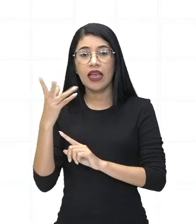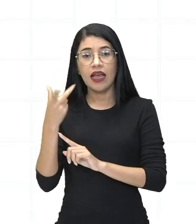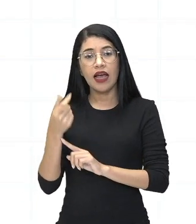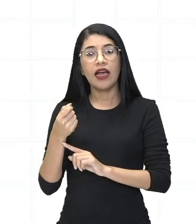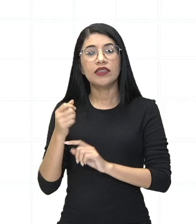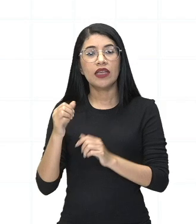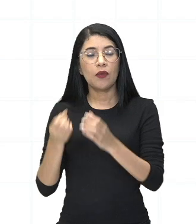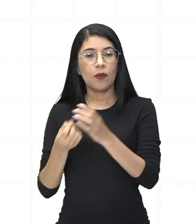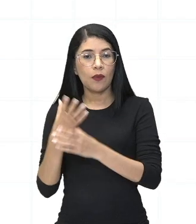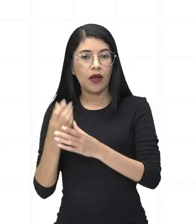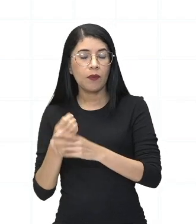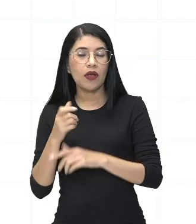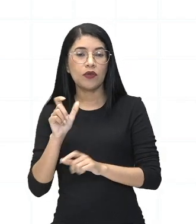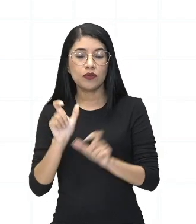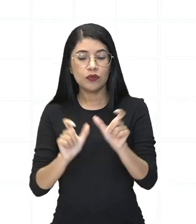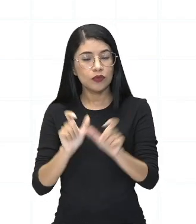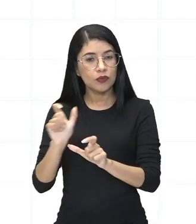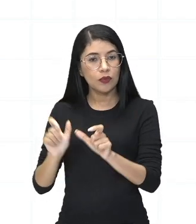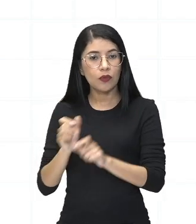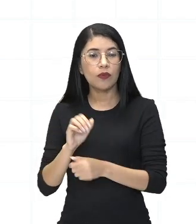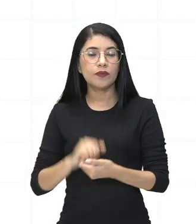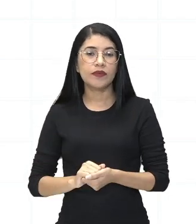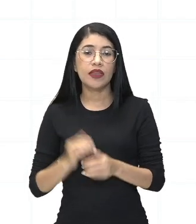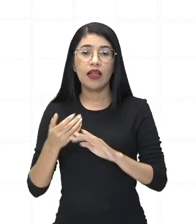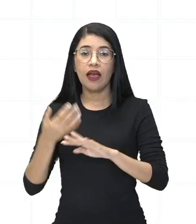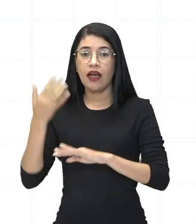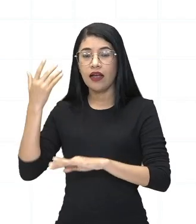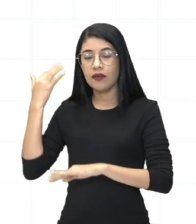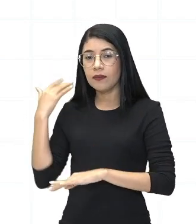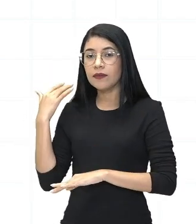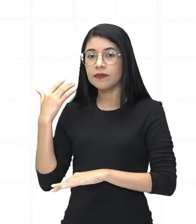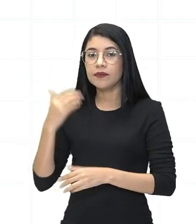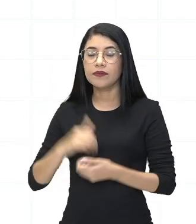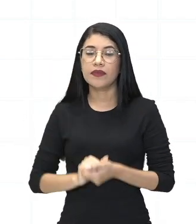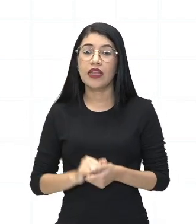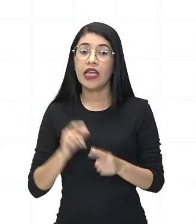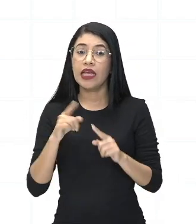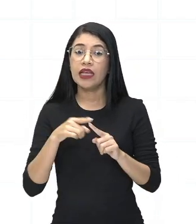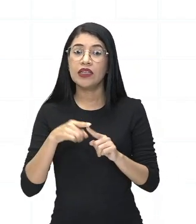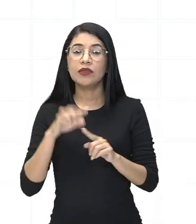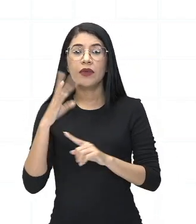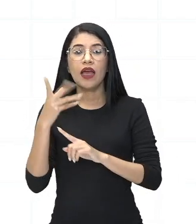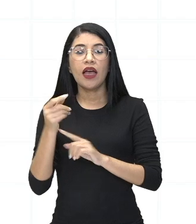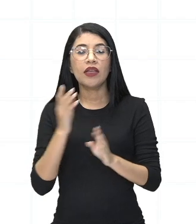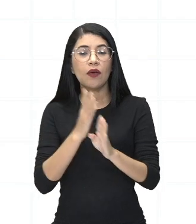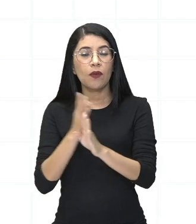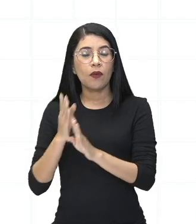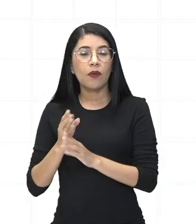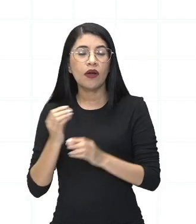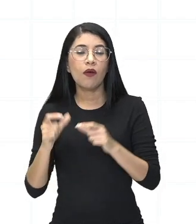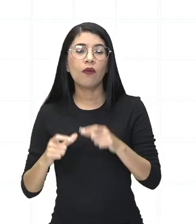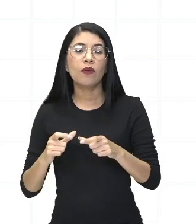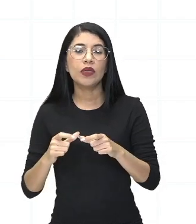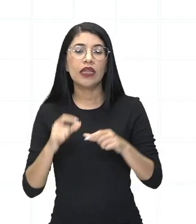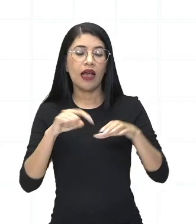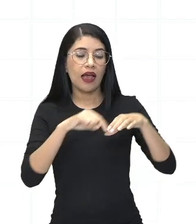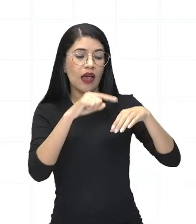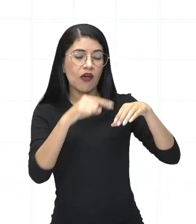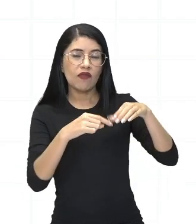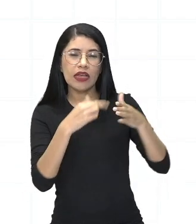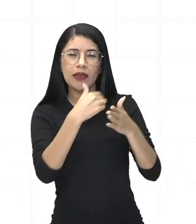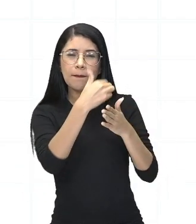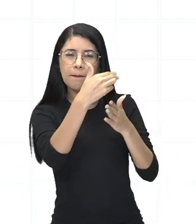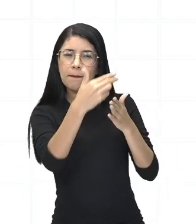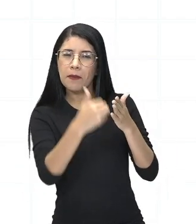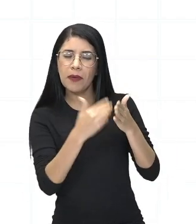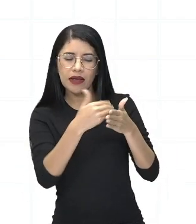pelos homens, né, os hominídeos, durante a pré-história. Esse tipo de arte se encontra em pinturas nas paredes das cavernas